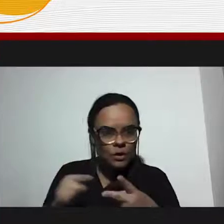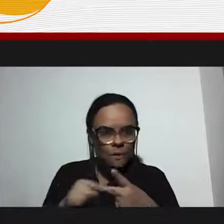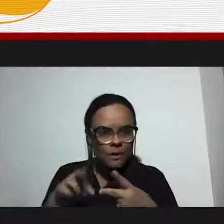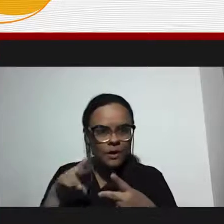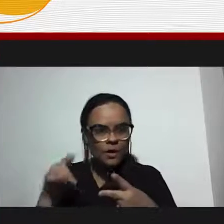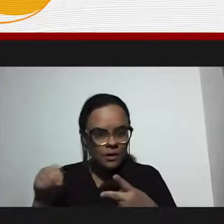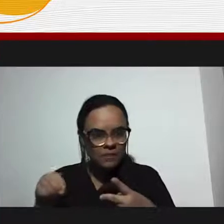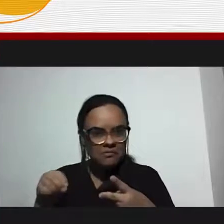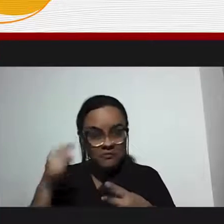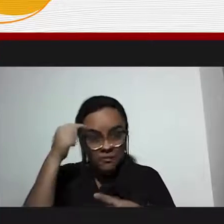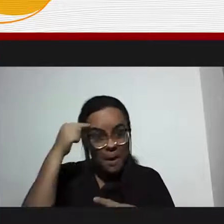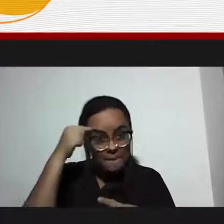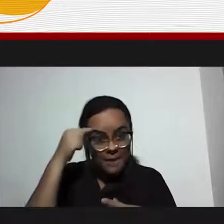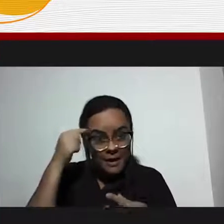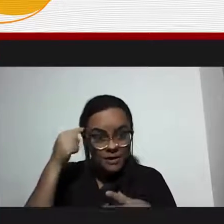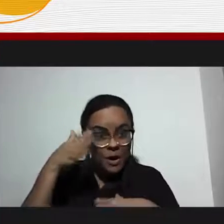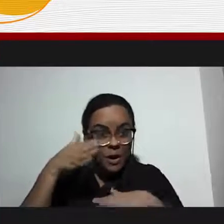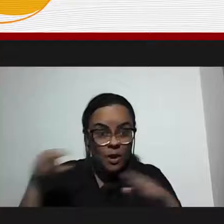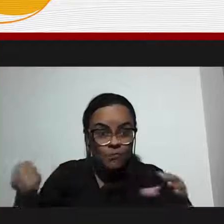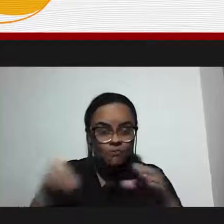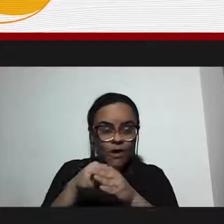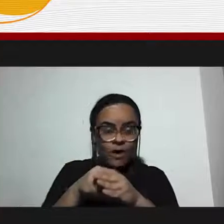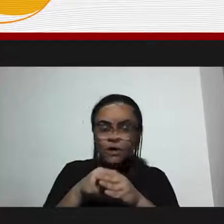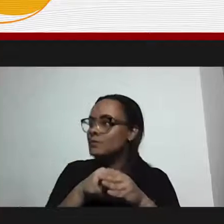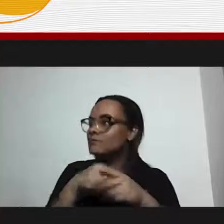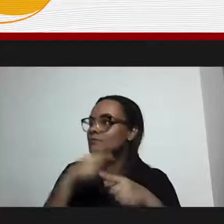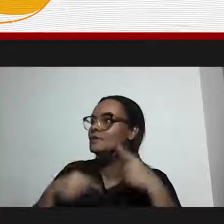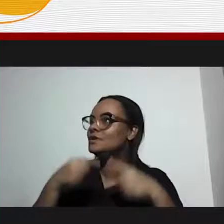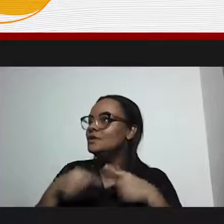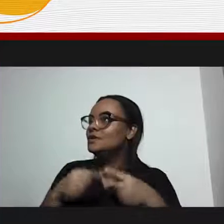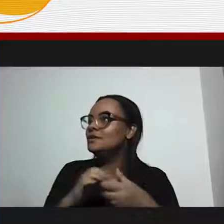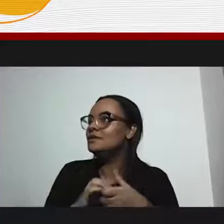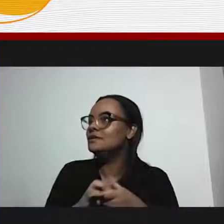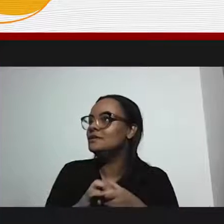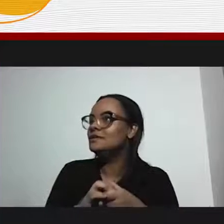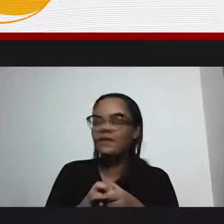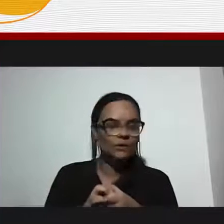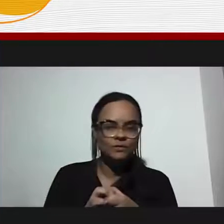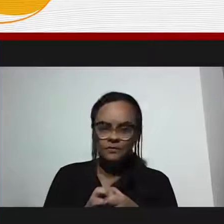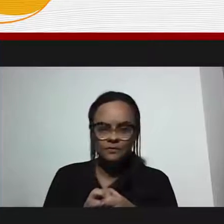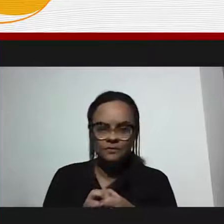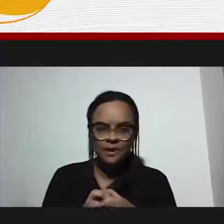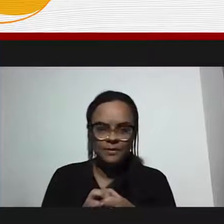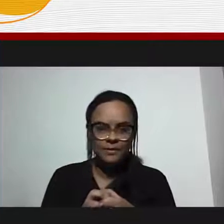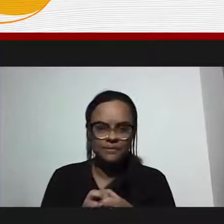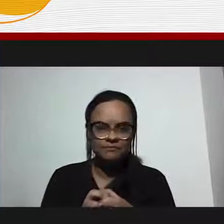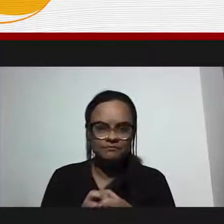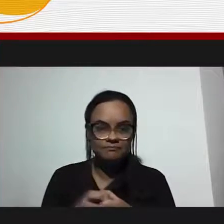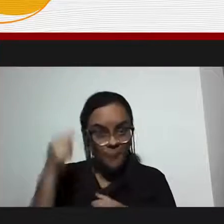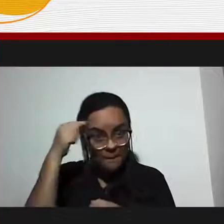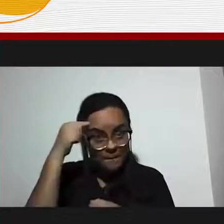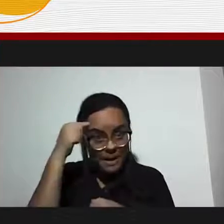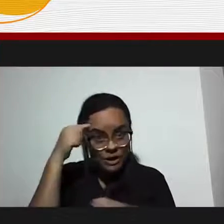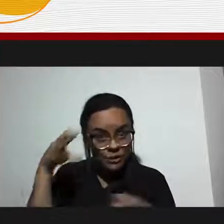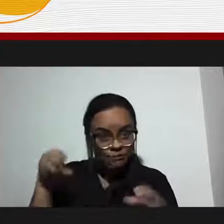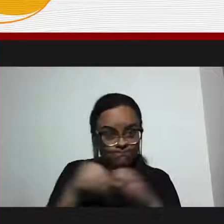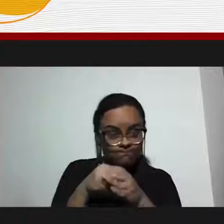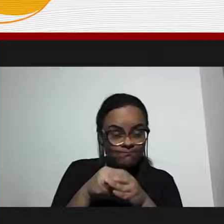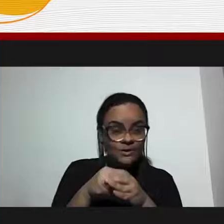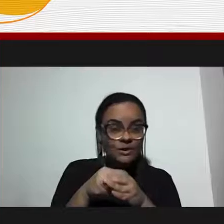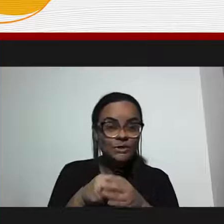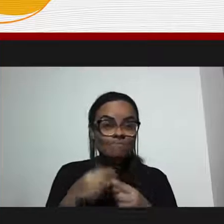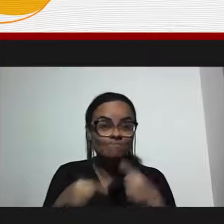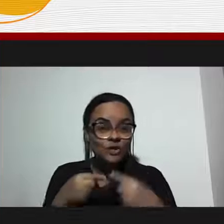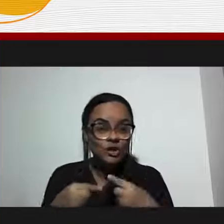Pedro, quem sabe nessa área, não sei. Já passou isso por vocês alguma vez? Apesar do incentivo do